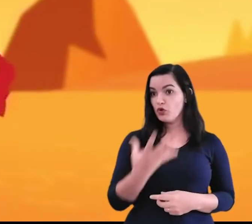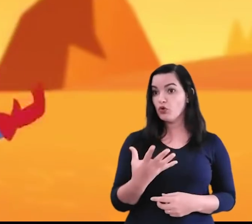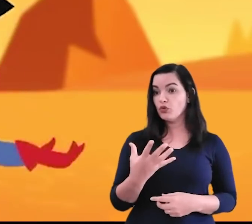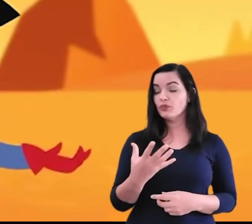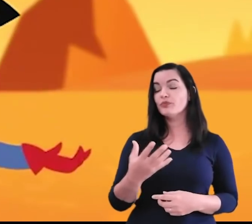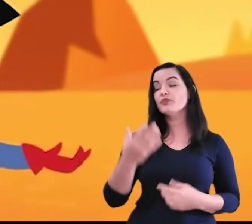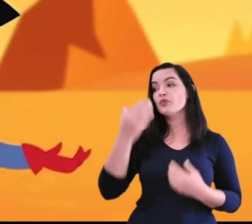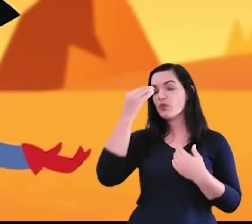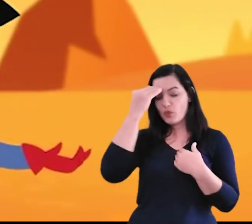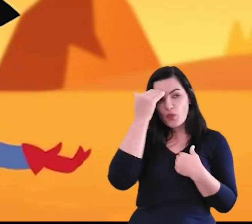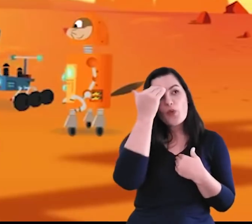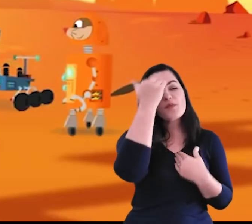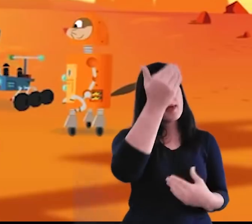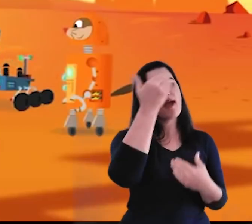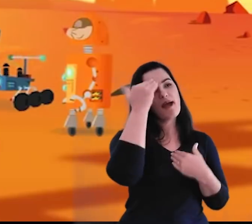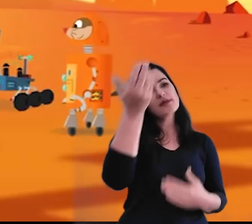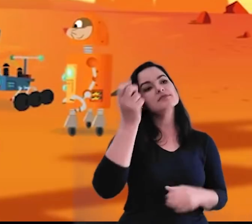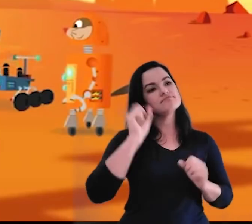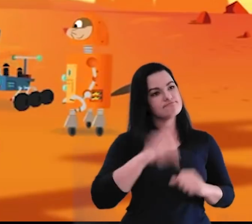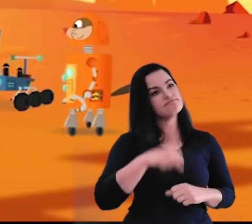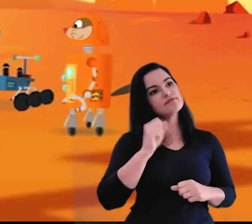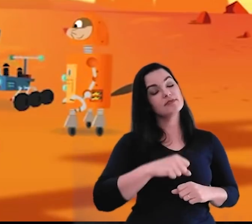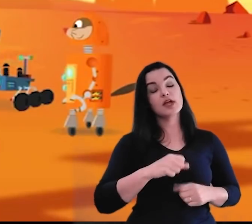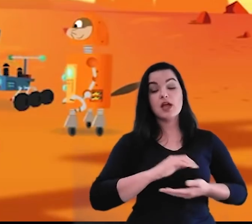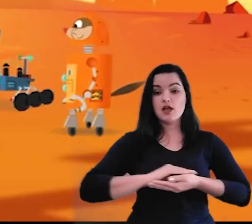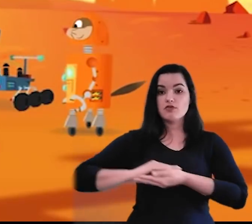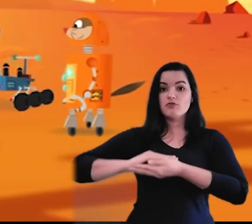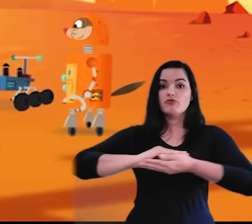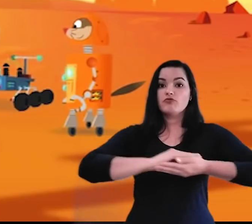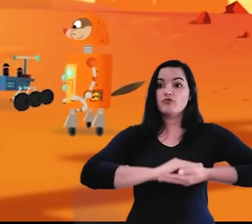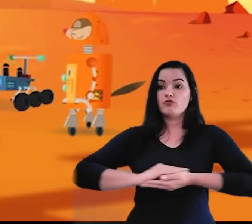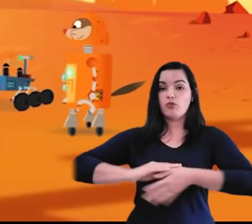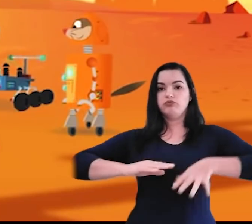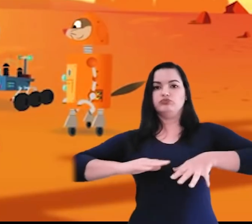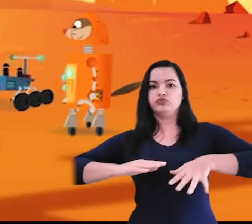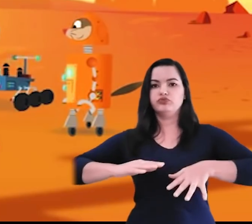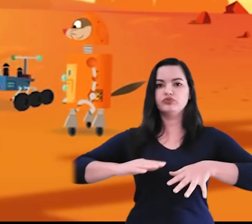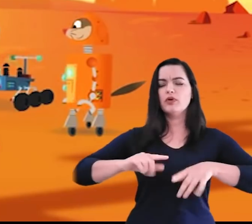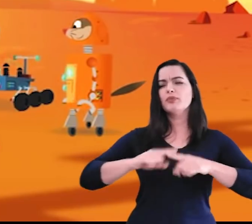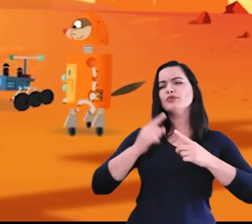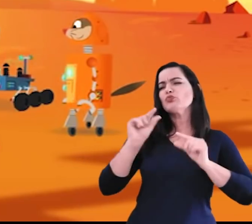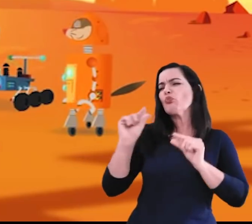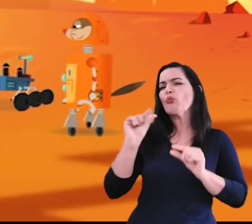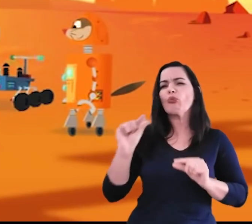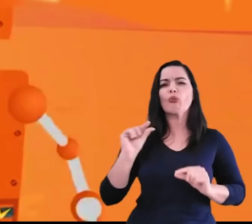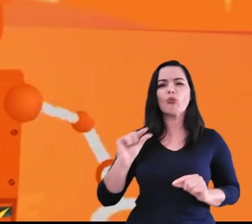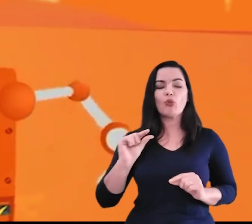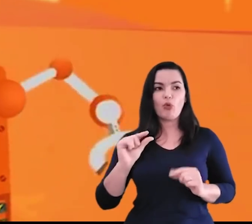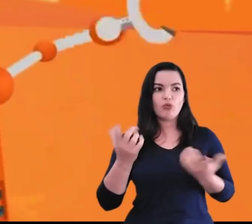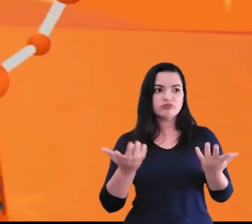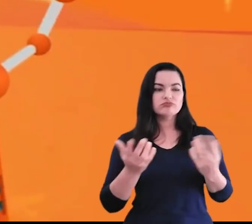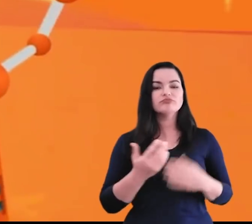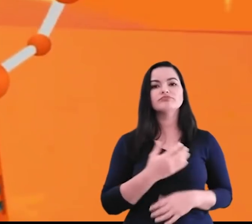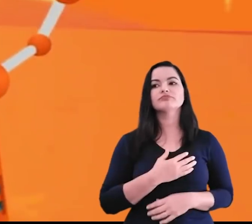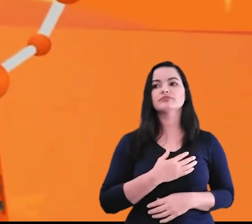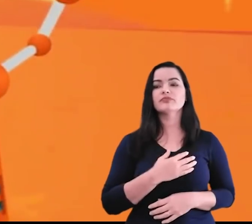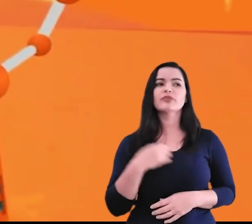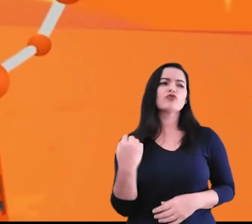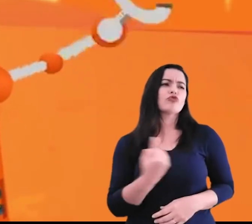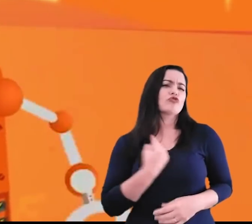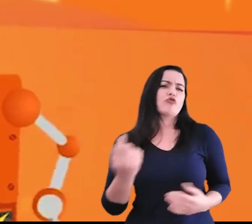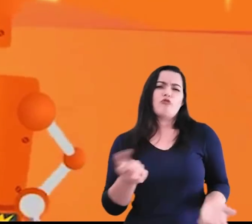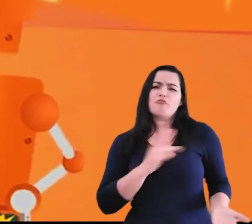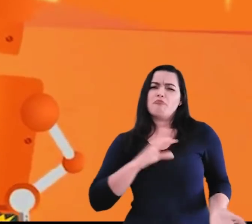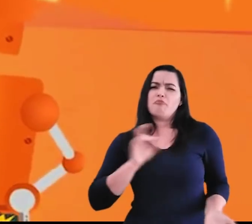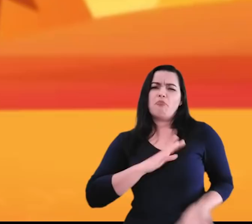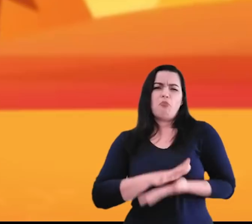Muito obrigada! A nave balançou um pouquinho, mas a gente nem sentiu direito. Né, Cláudio? A gente não tem medo de